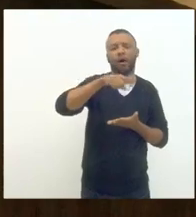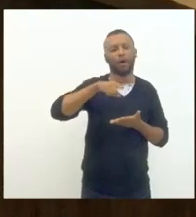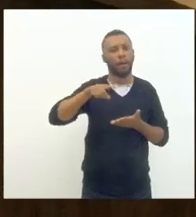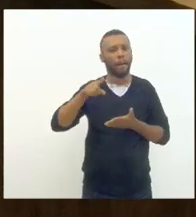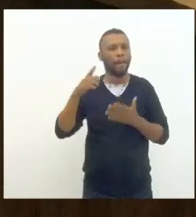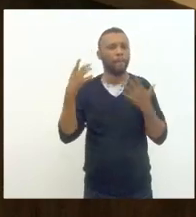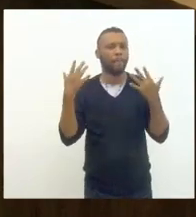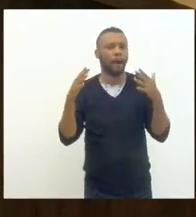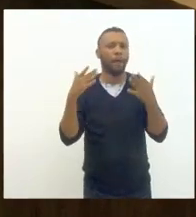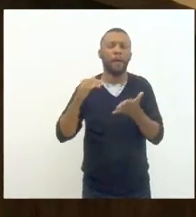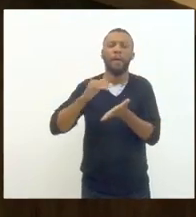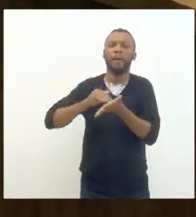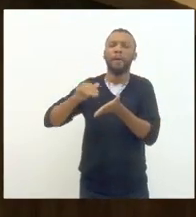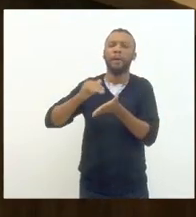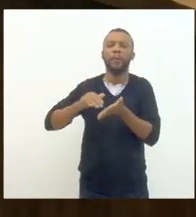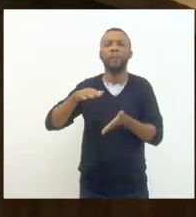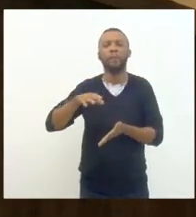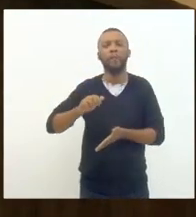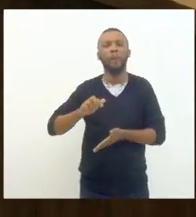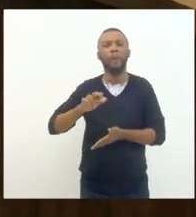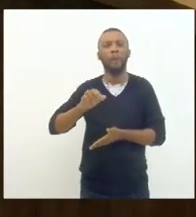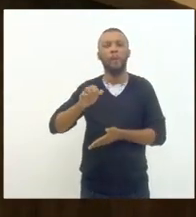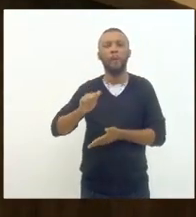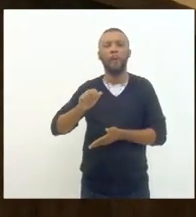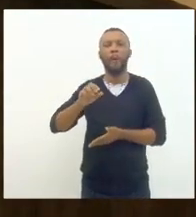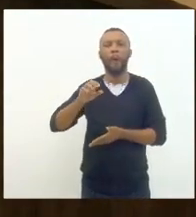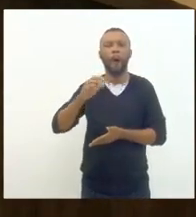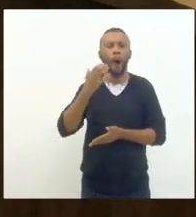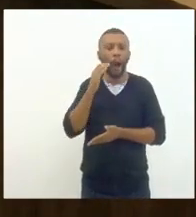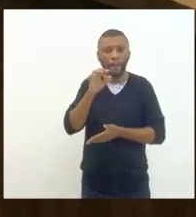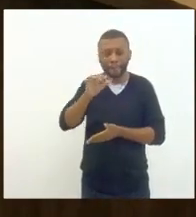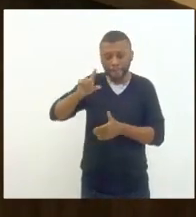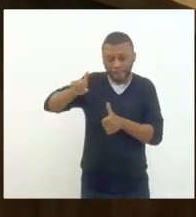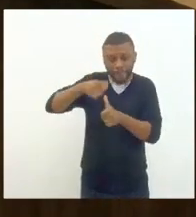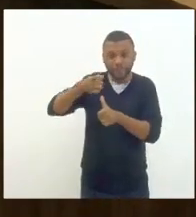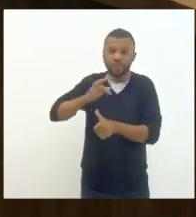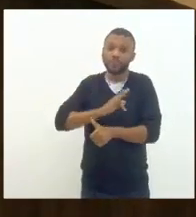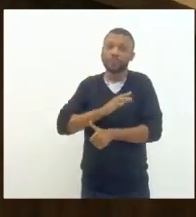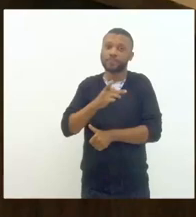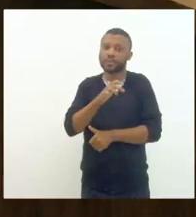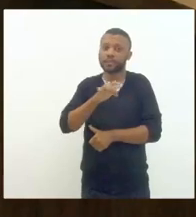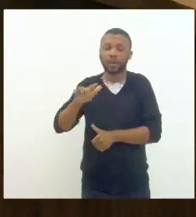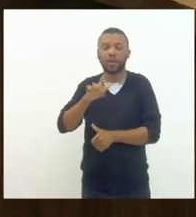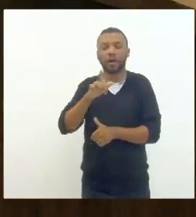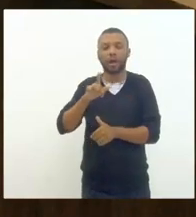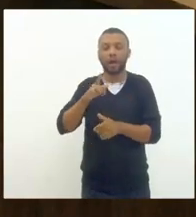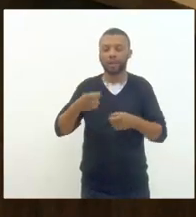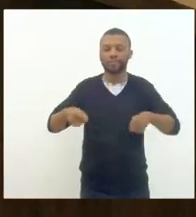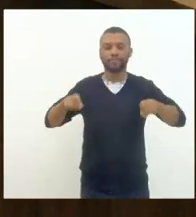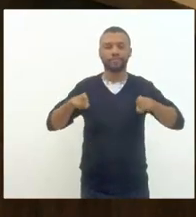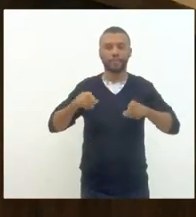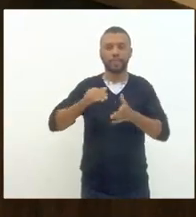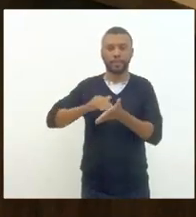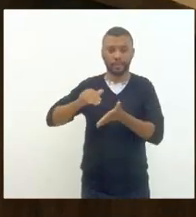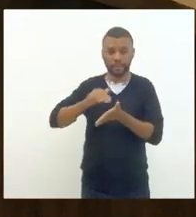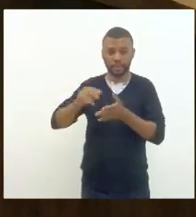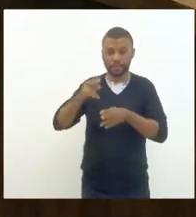Parabéns à secretária Maria Rosas, que é a primeira policial penal da história a assumir a Secretaria Penal. É a